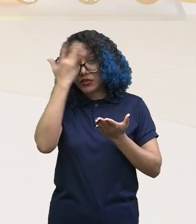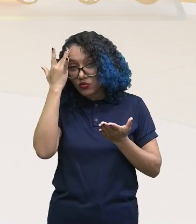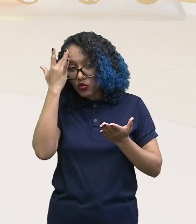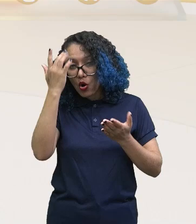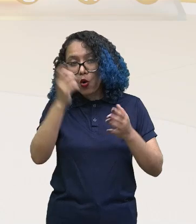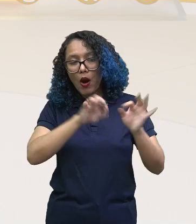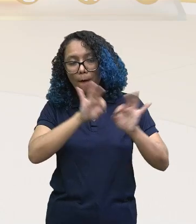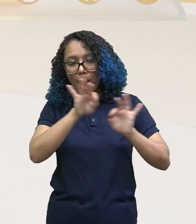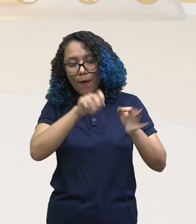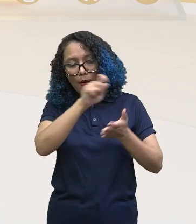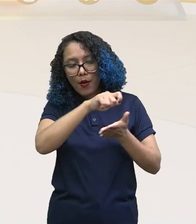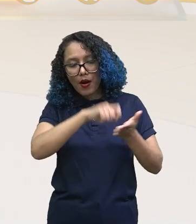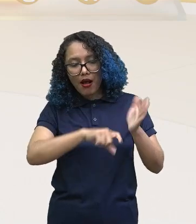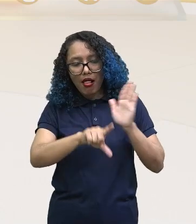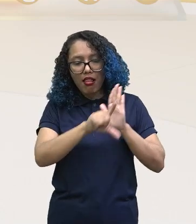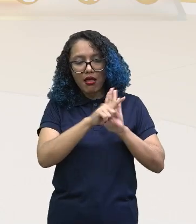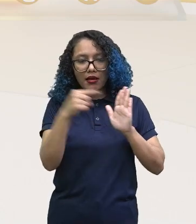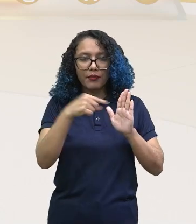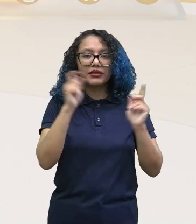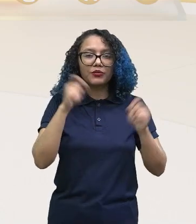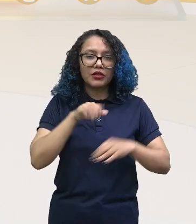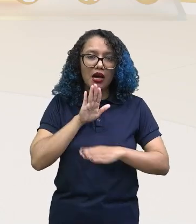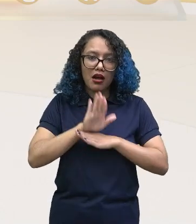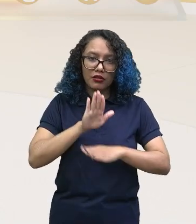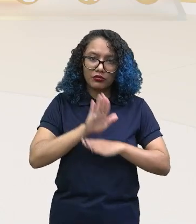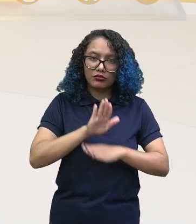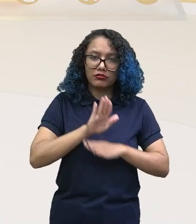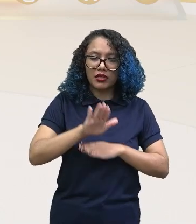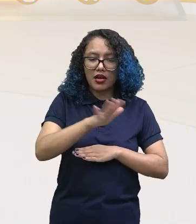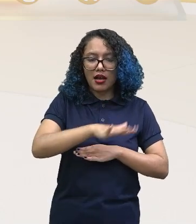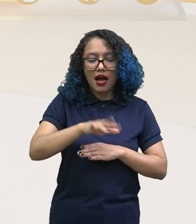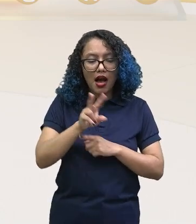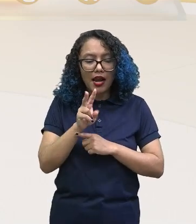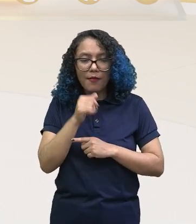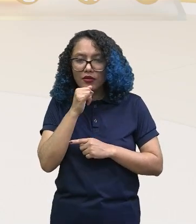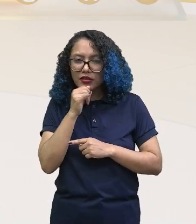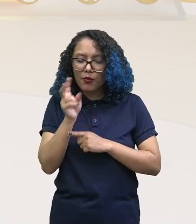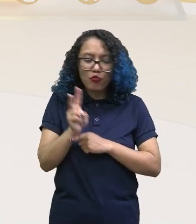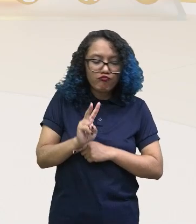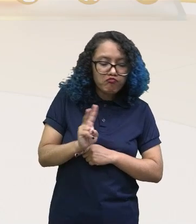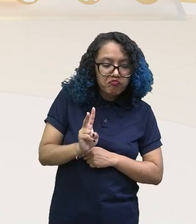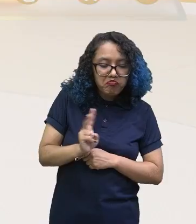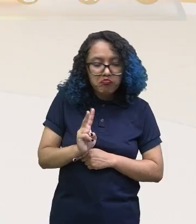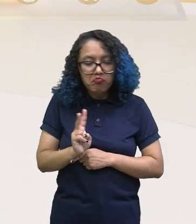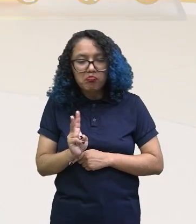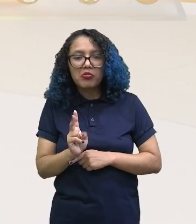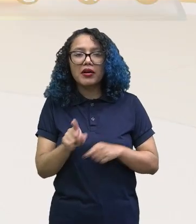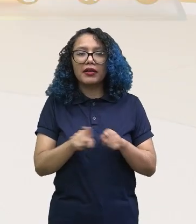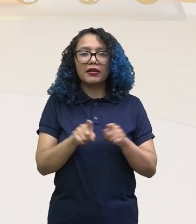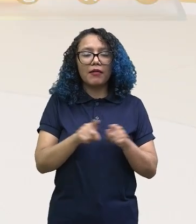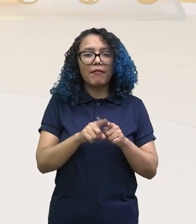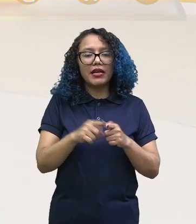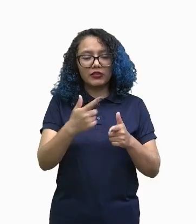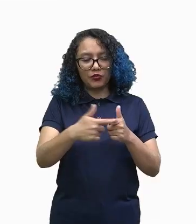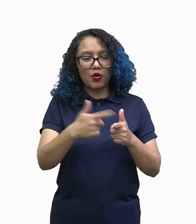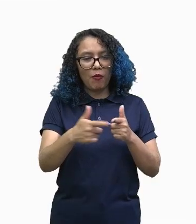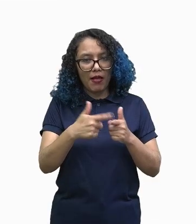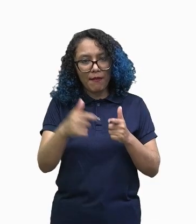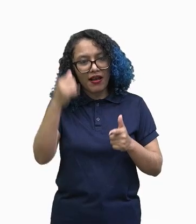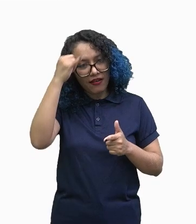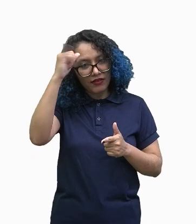legisladores daquela região para poder ajudar nessa fiscalização e nos impactos de um sério problema que é a